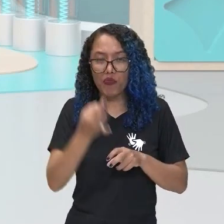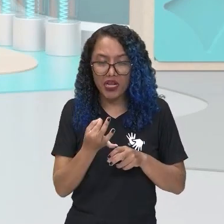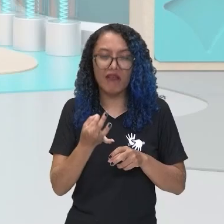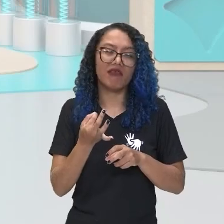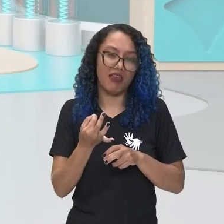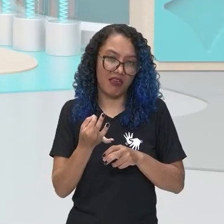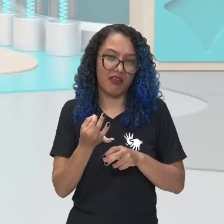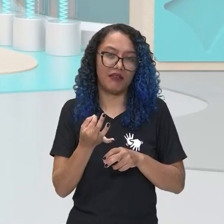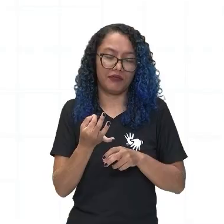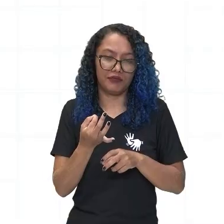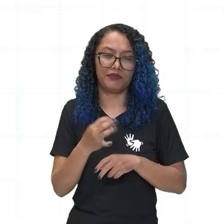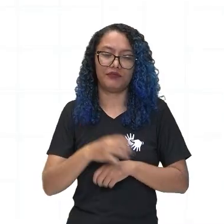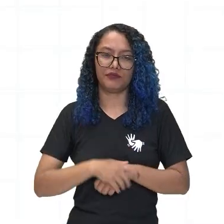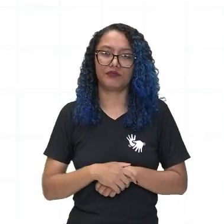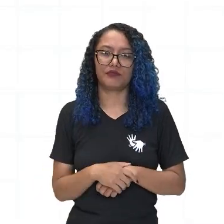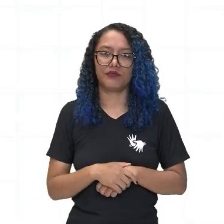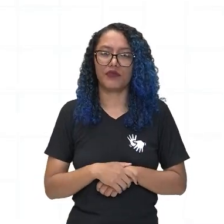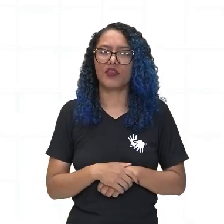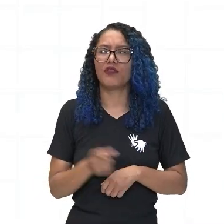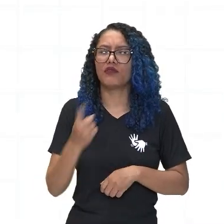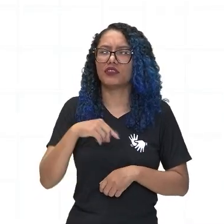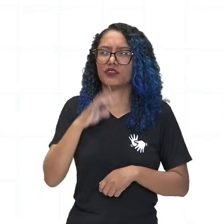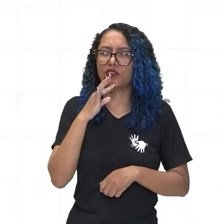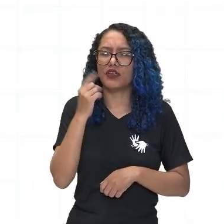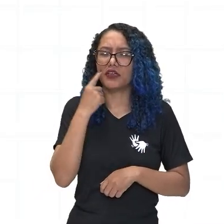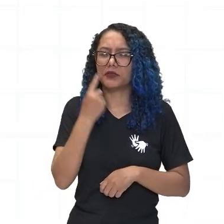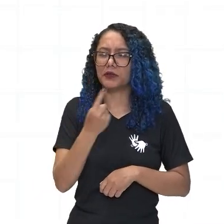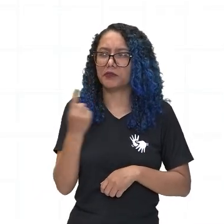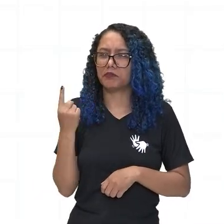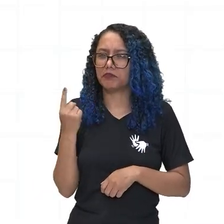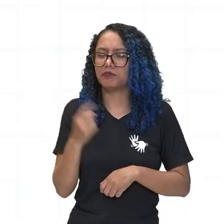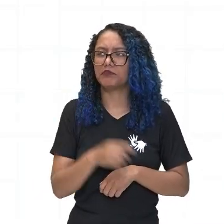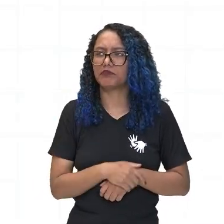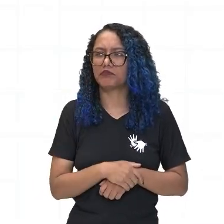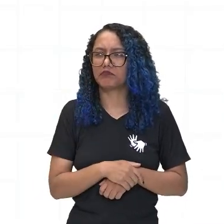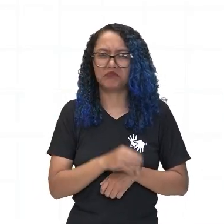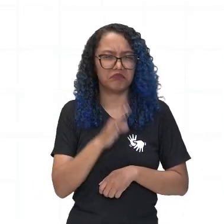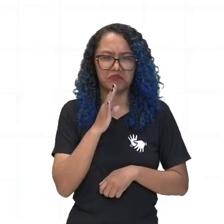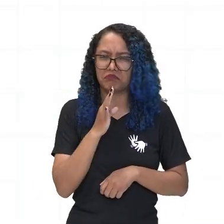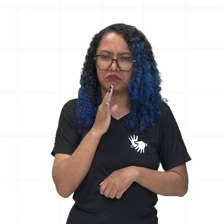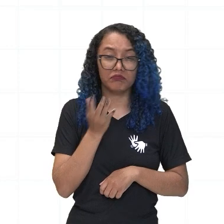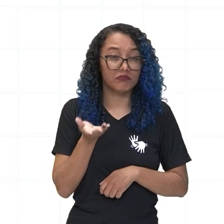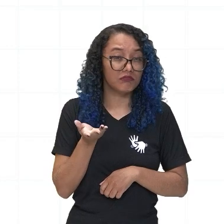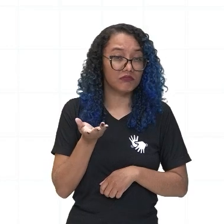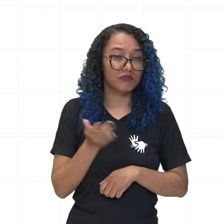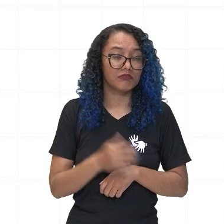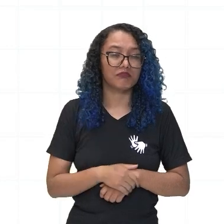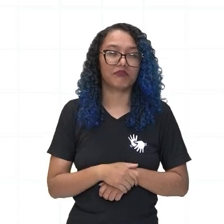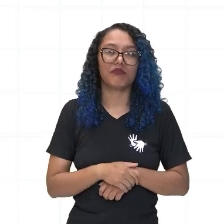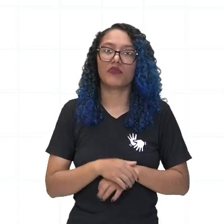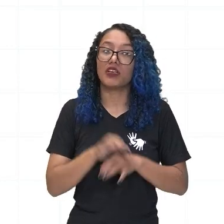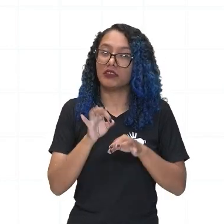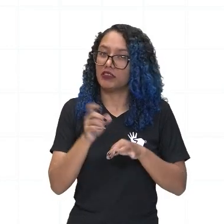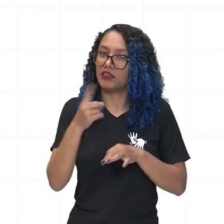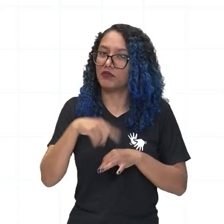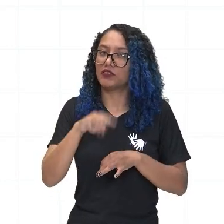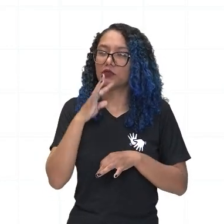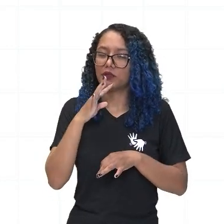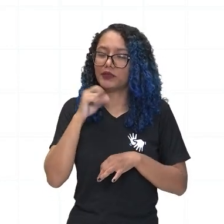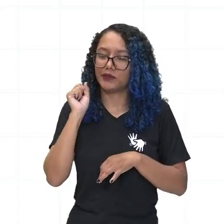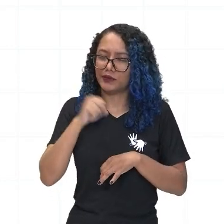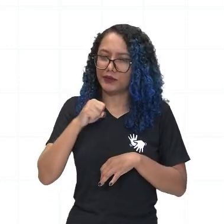você conhece Aves do Terror? Conhece Aves do Terror? Não conhece? Tenho certeza que você conhece. Então,